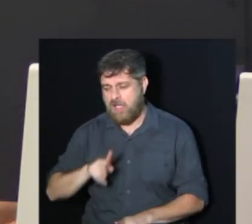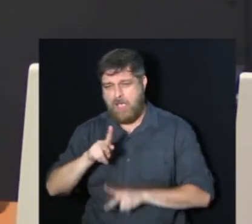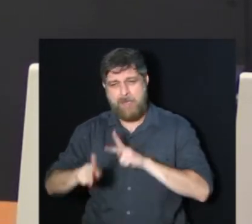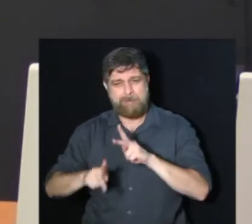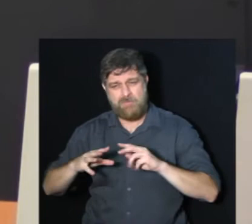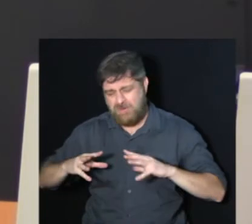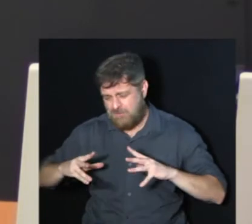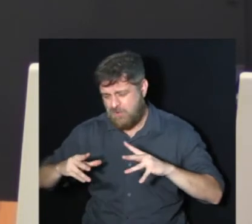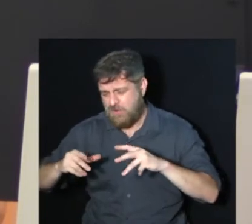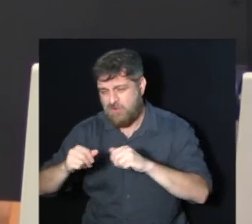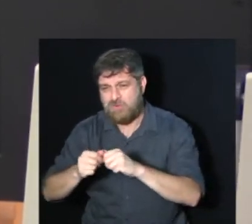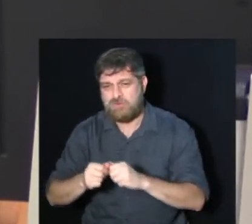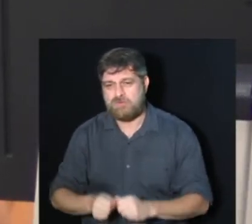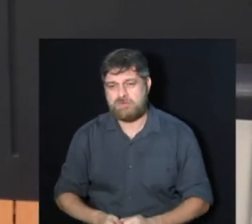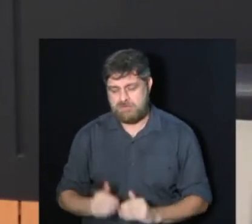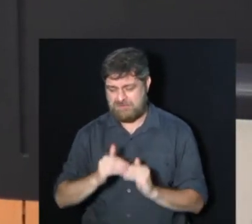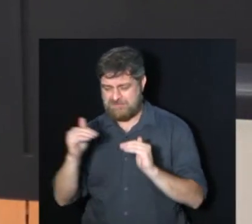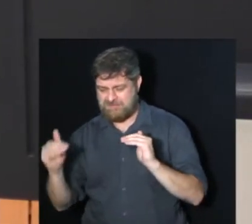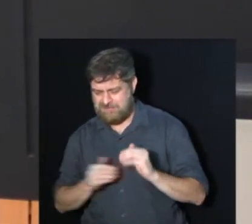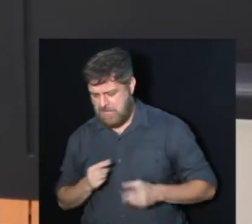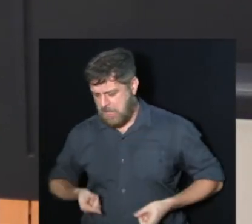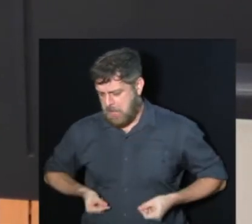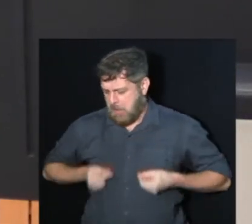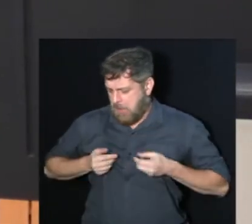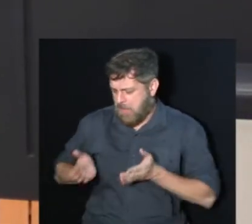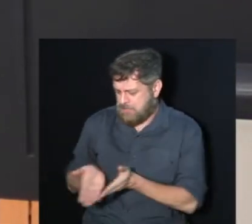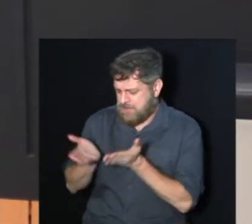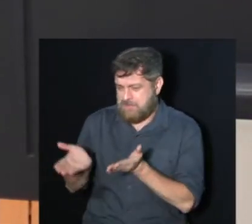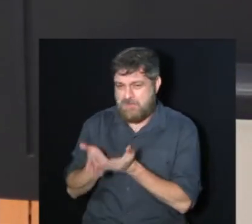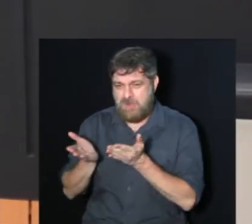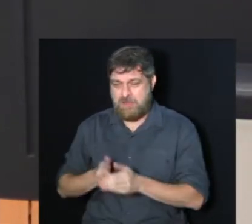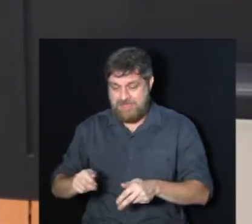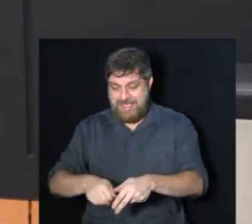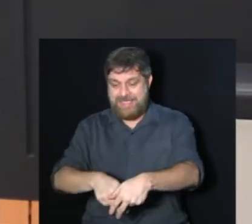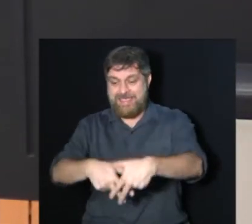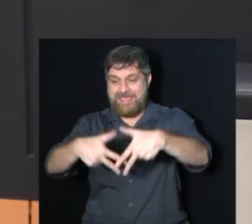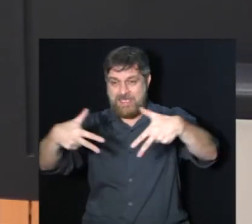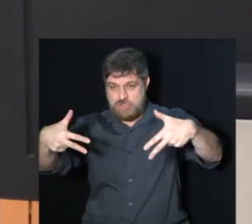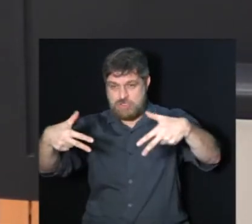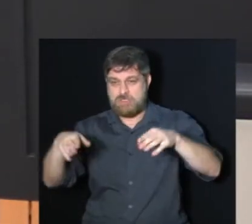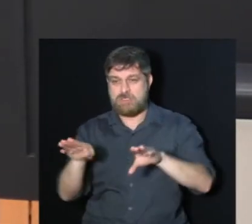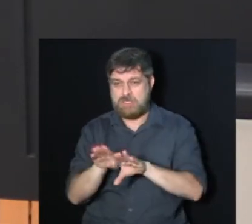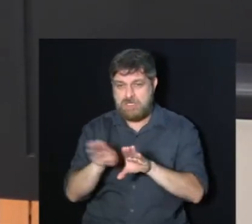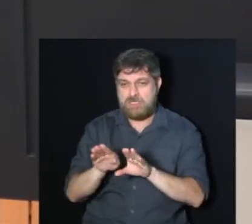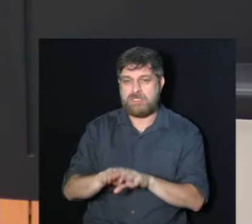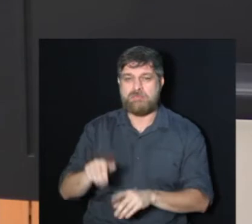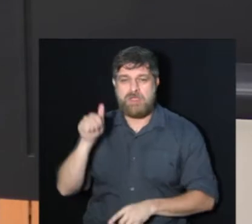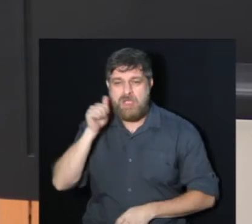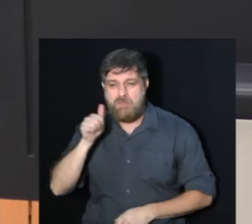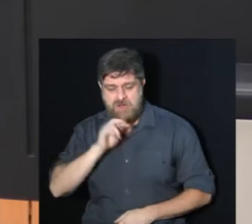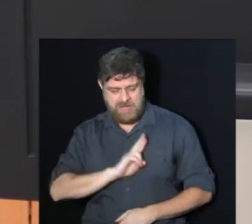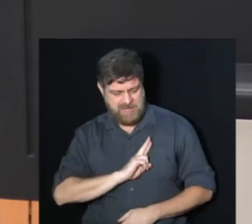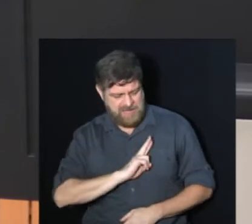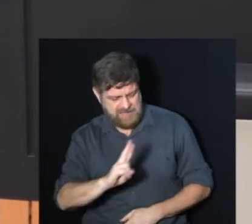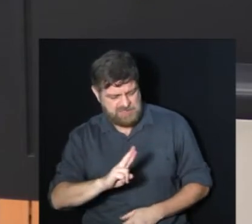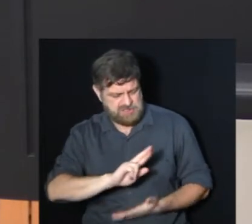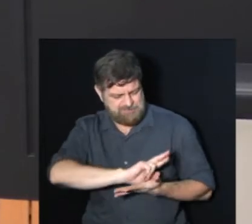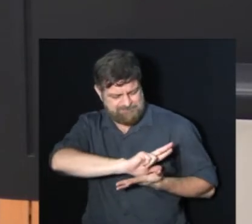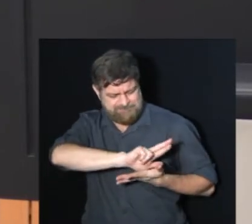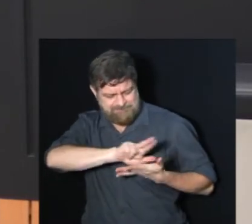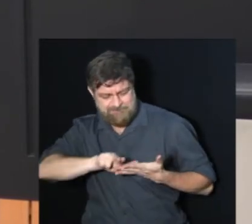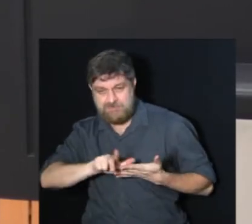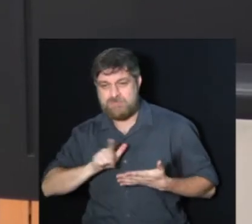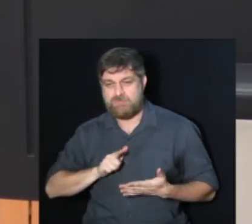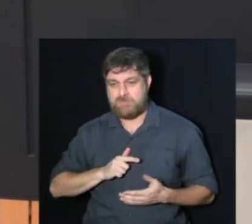classes sociais, etnias, mulheres que, independente de cor, raça, crença, religião,